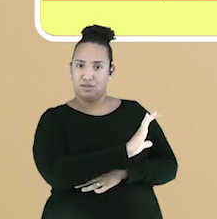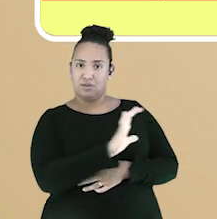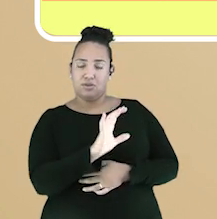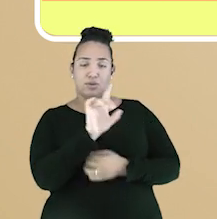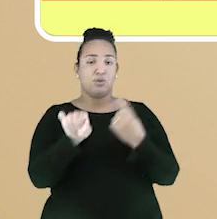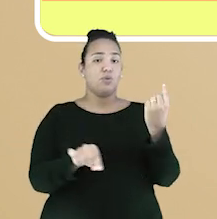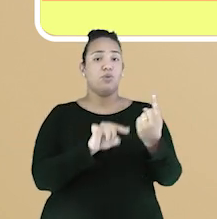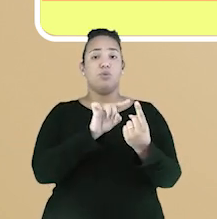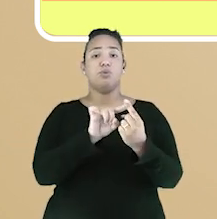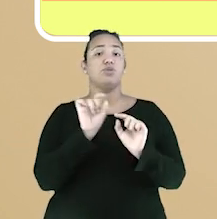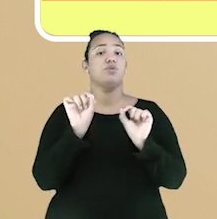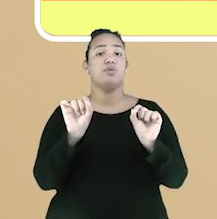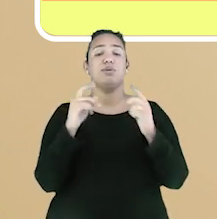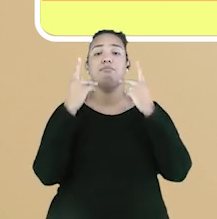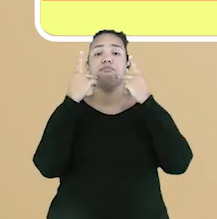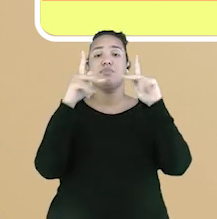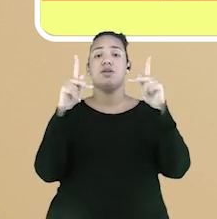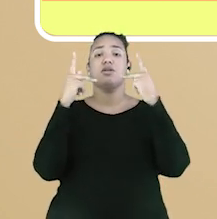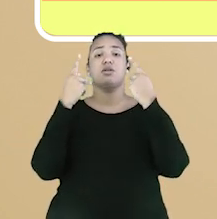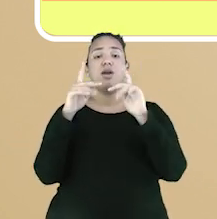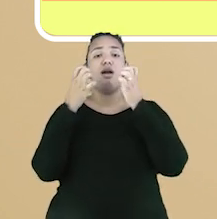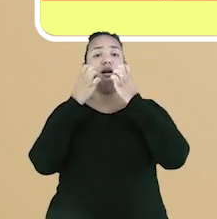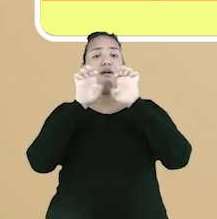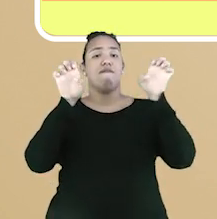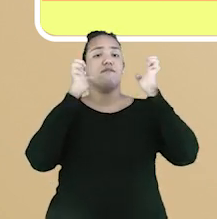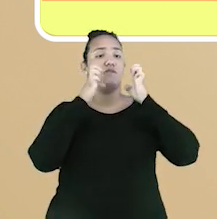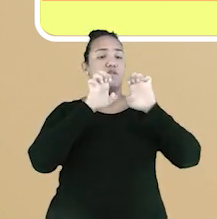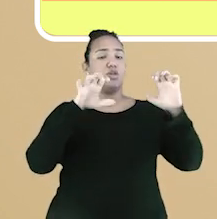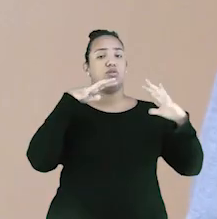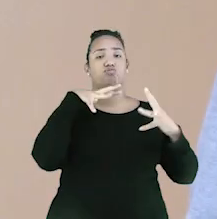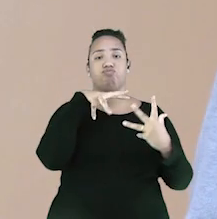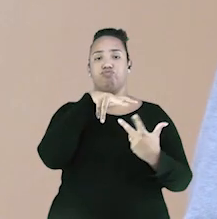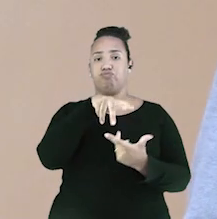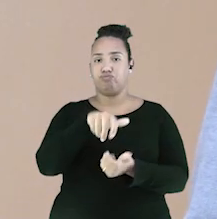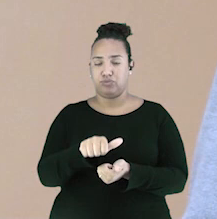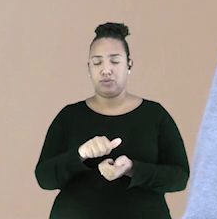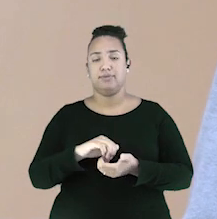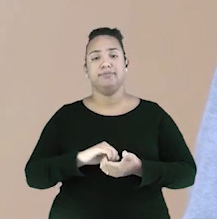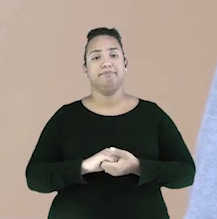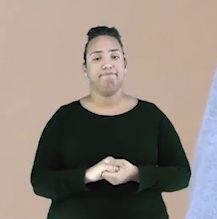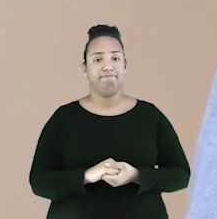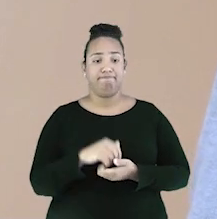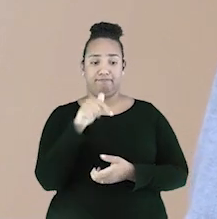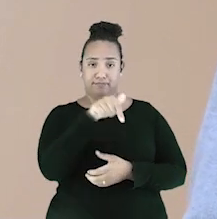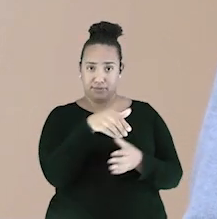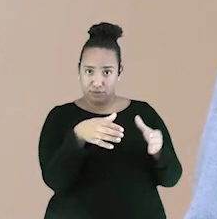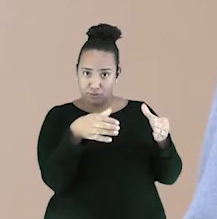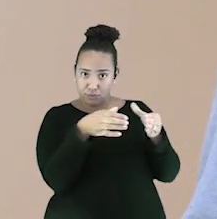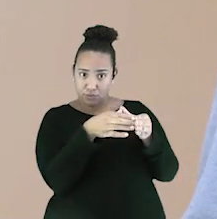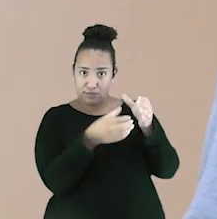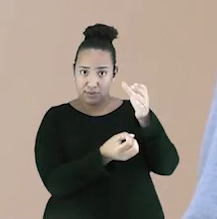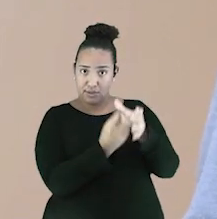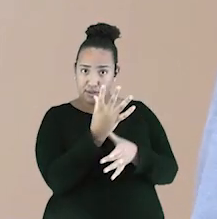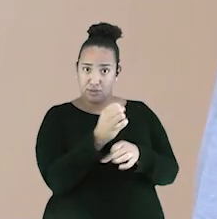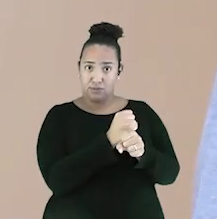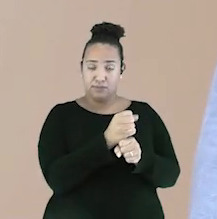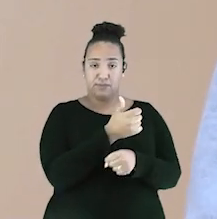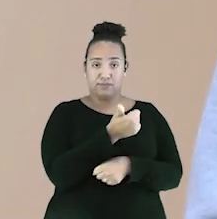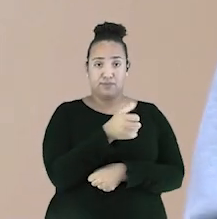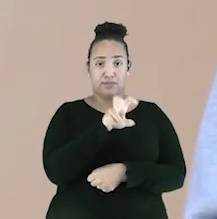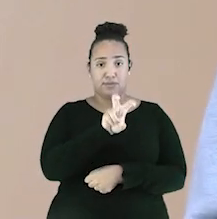como objetivo a pregação do Evangelho pelo mundo. Essa ordem religiosa foi criada